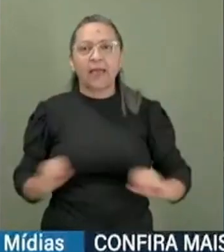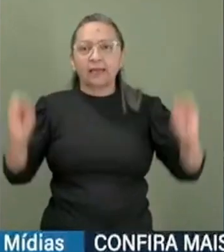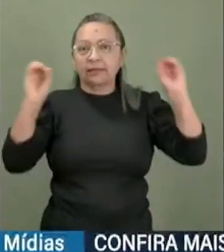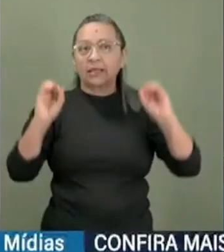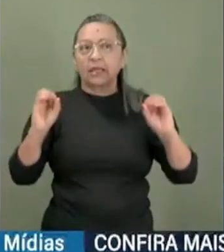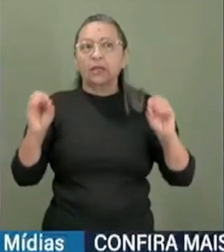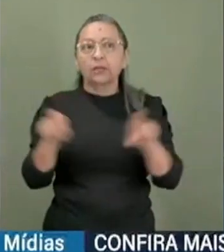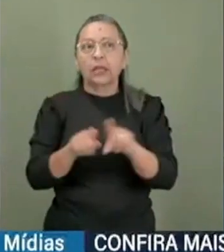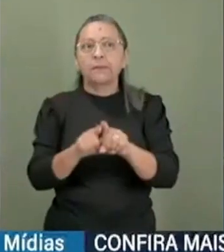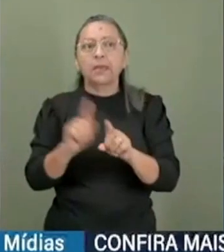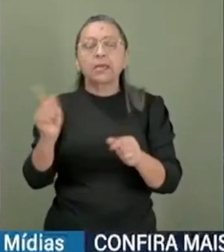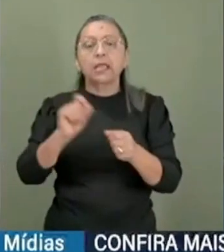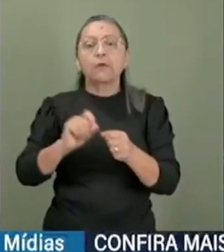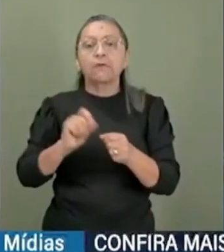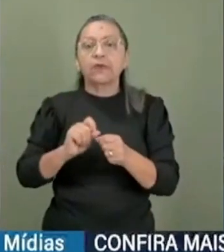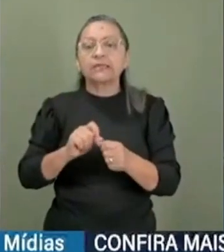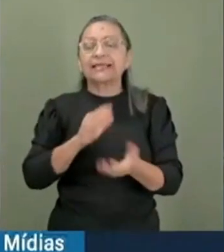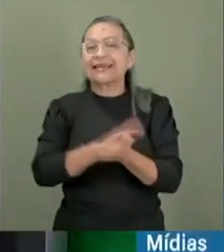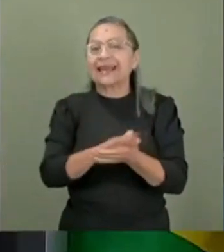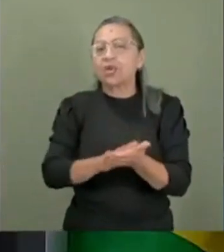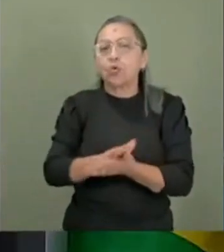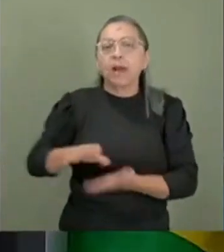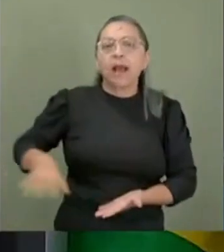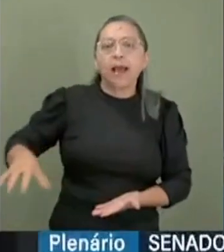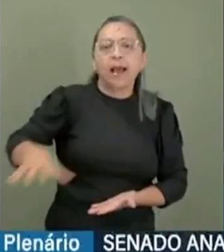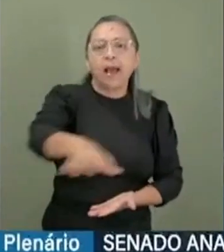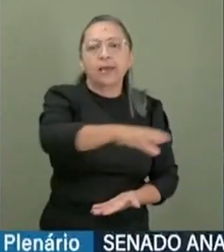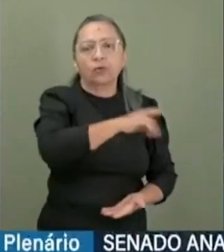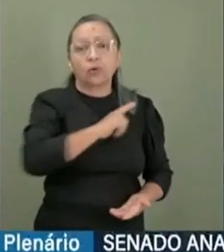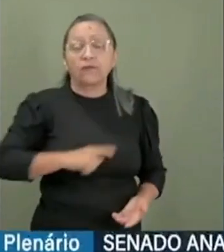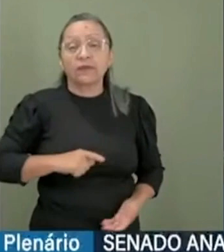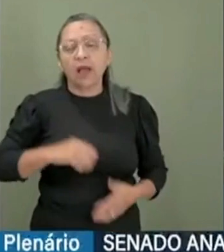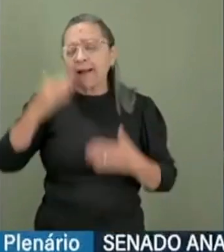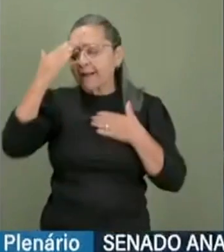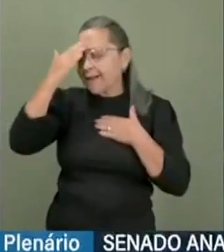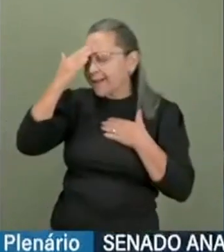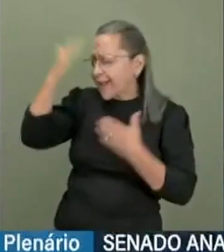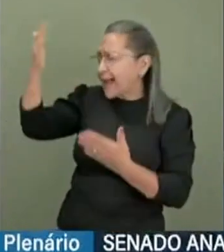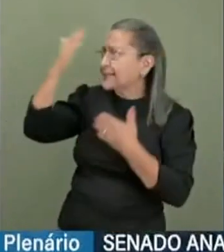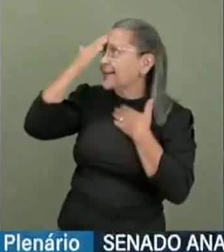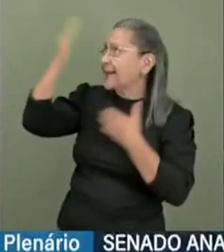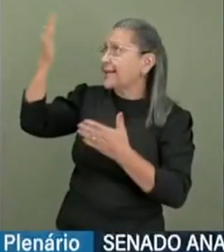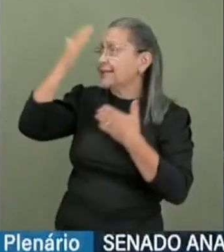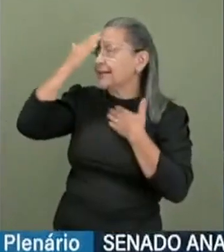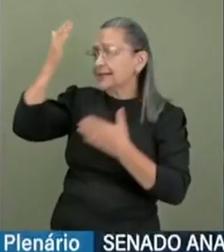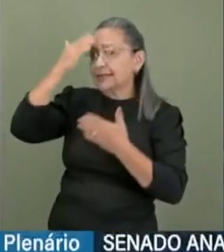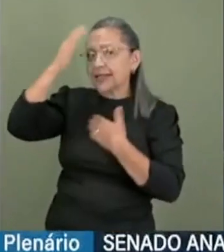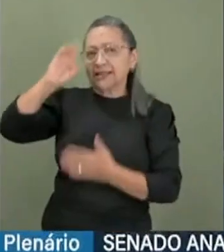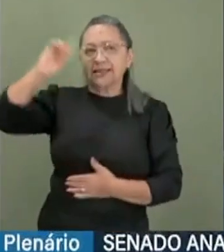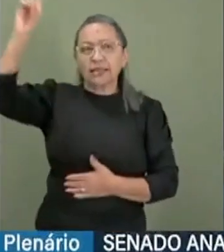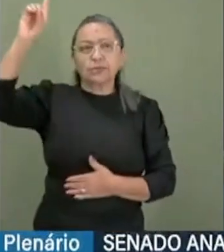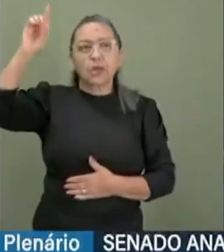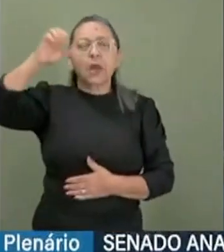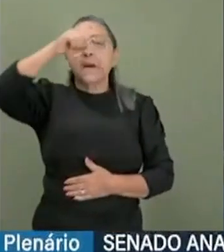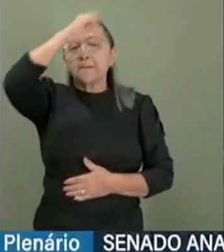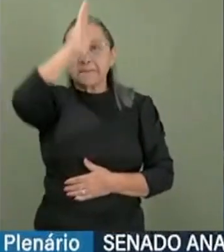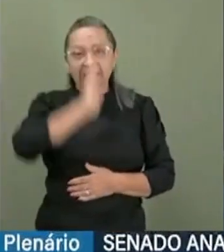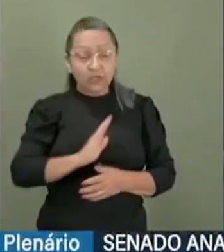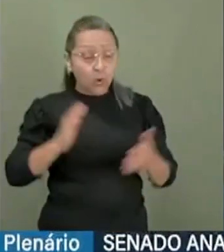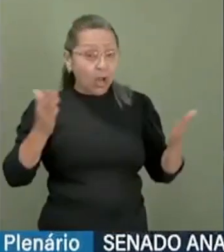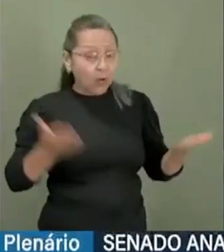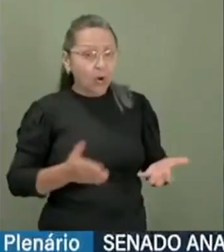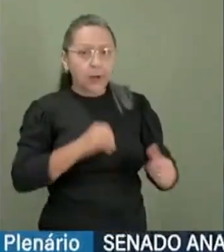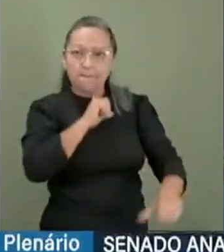não fez e nenhuma área do governo graças a Deus graças a Deus o Brasil Saiu daquele